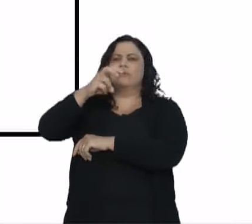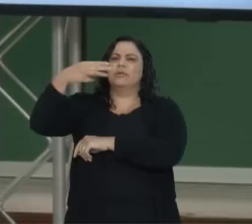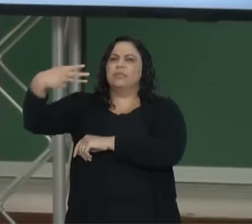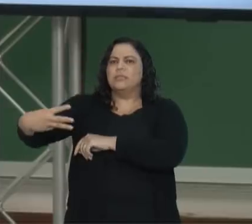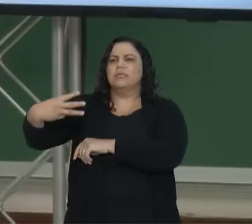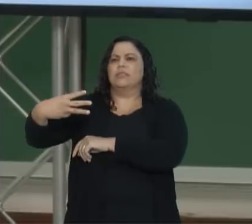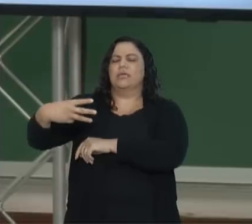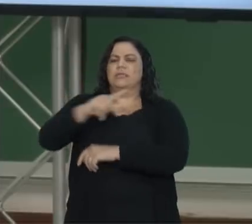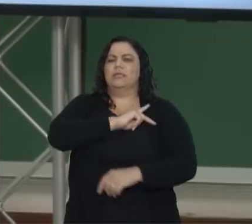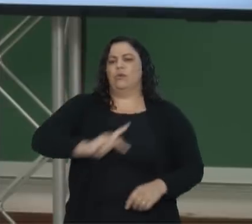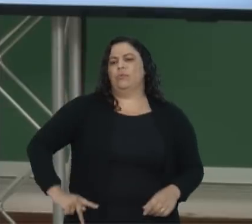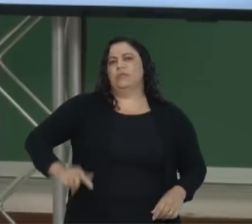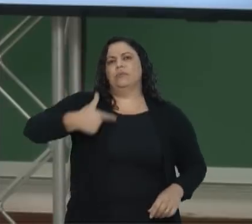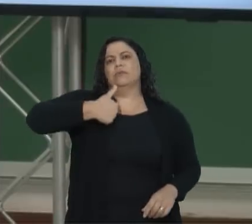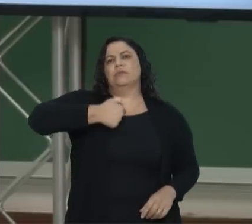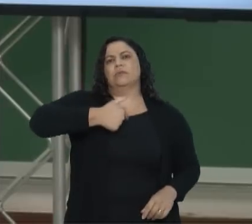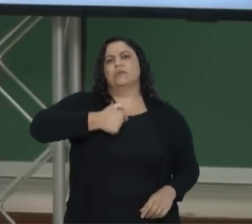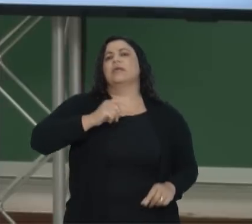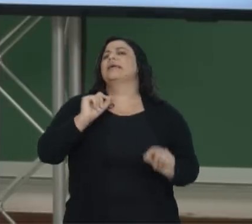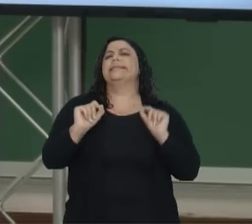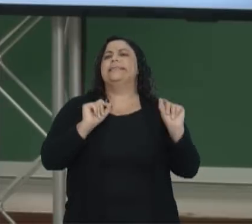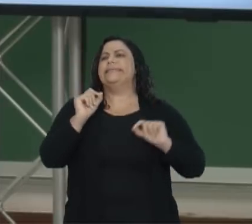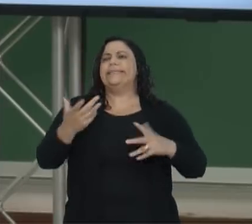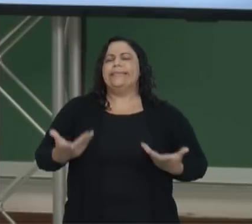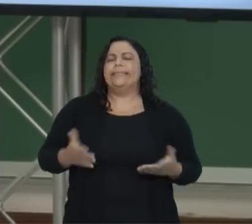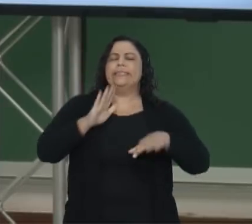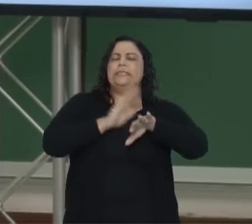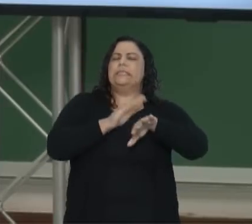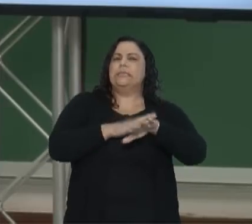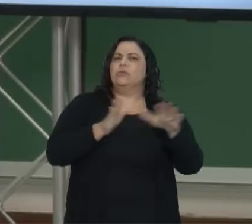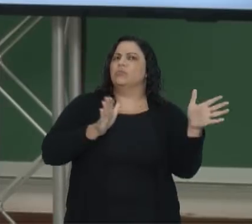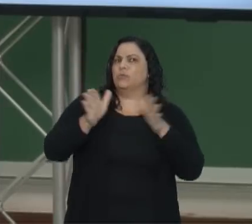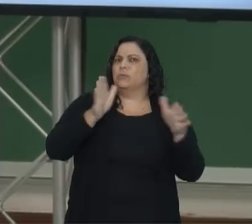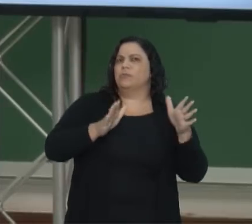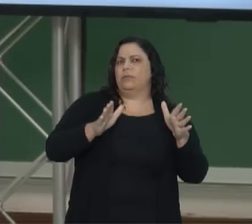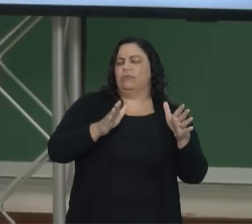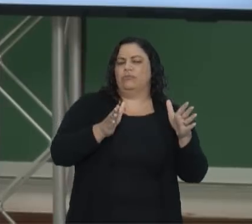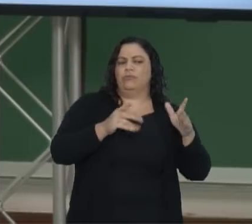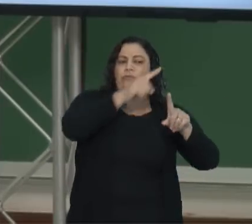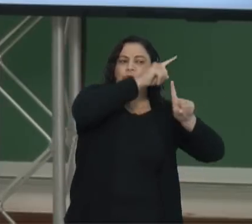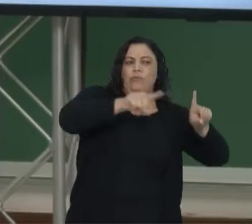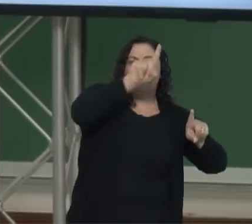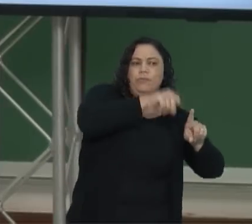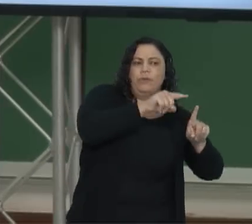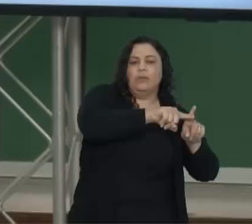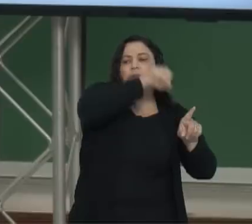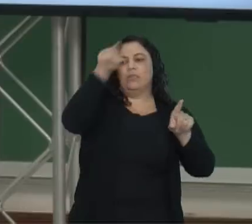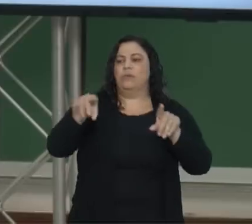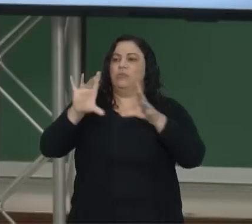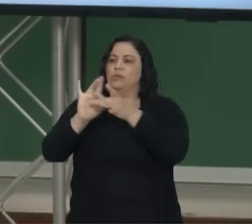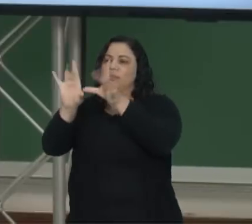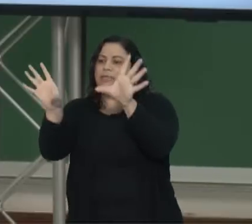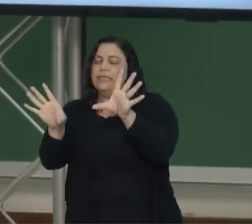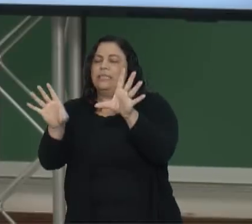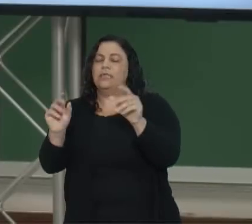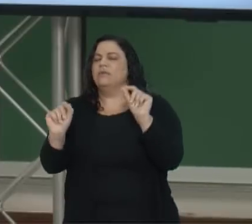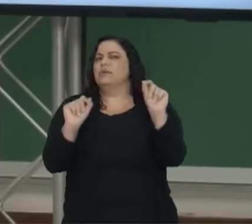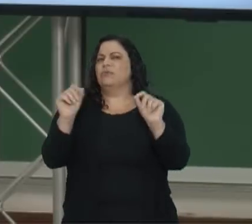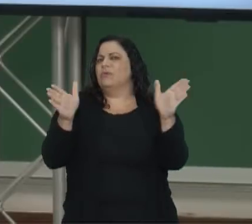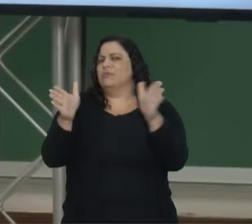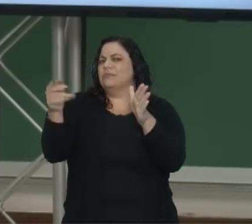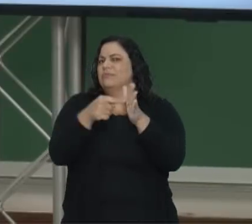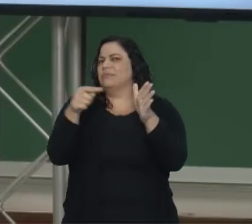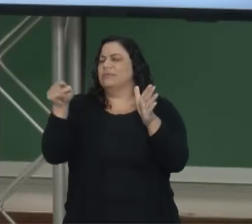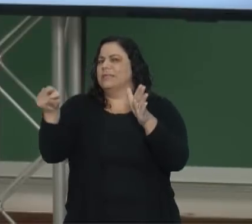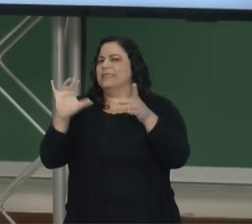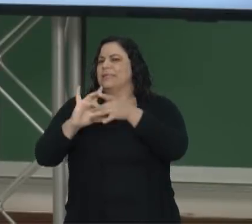nós falamos que ela era proibida e teve um momento ali que ela deixou de ser proibida. Quando foi esse momento? E